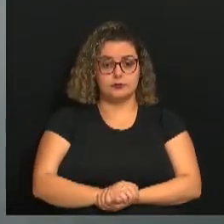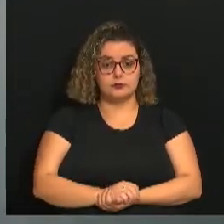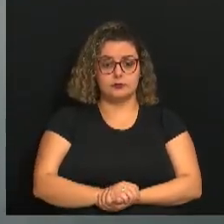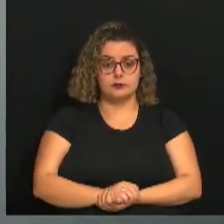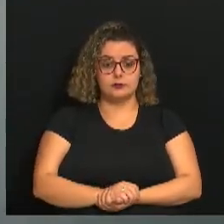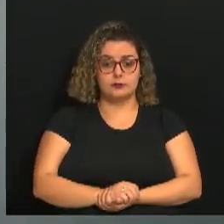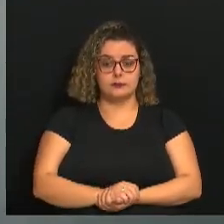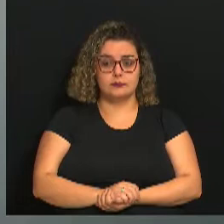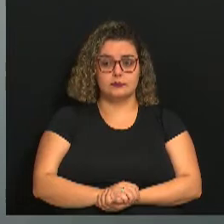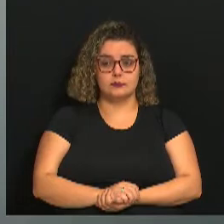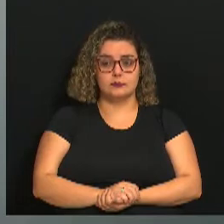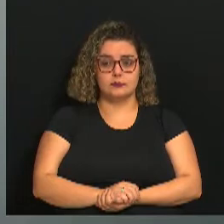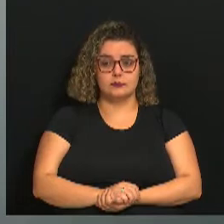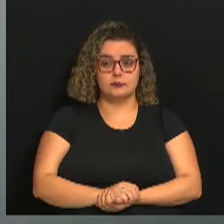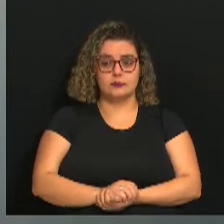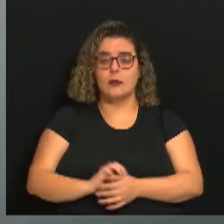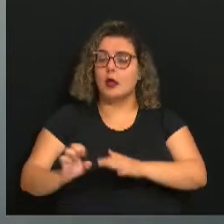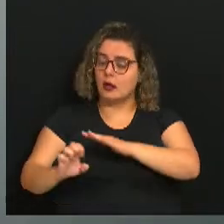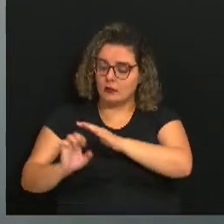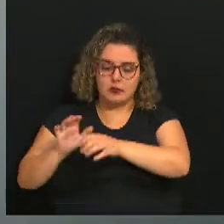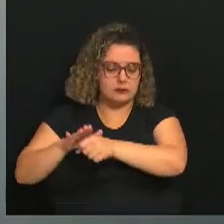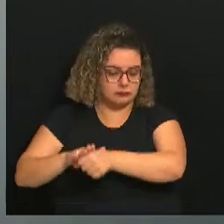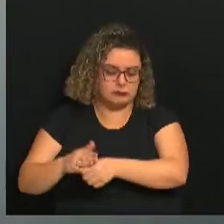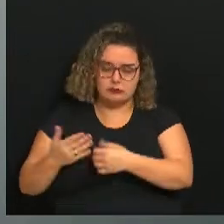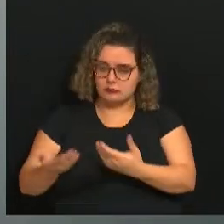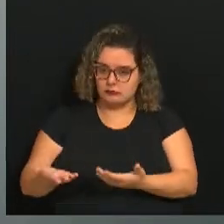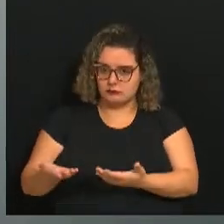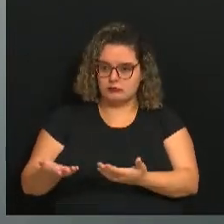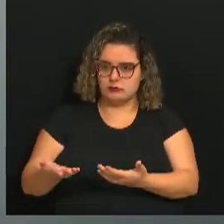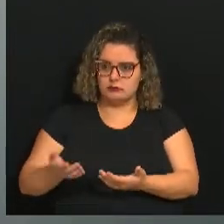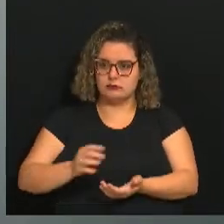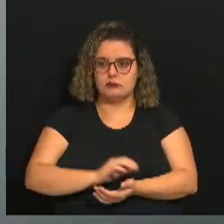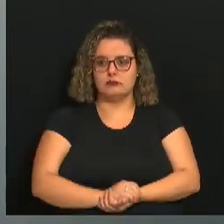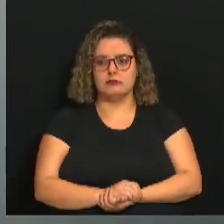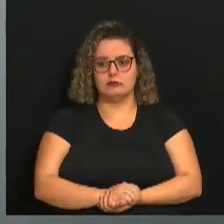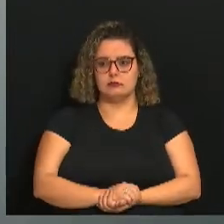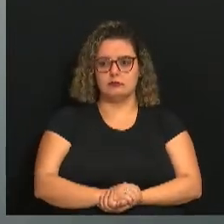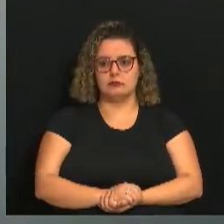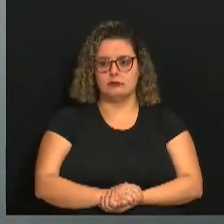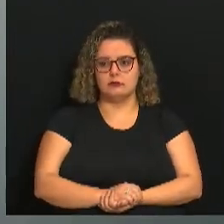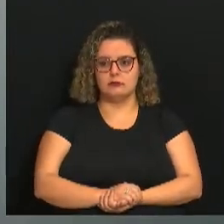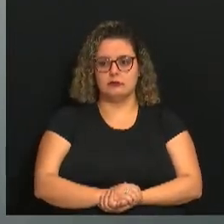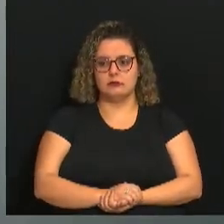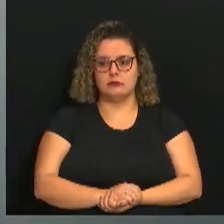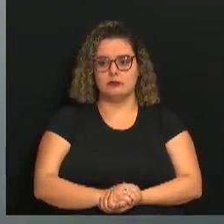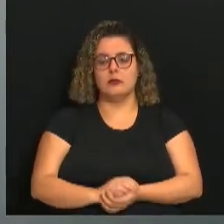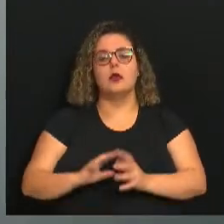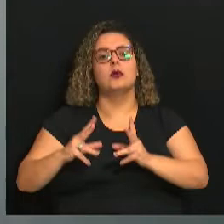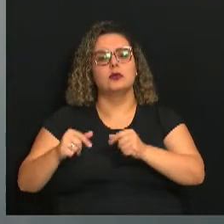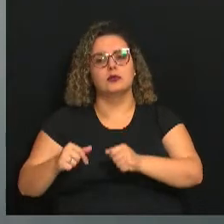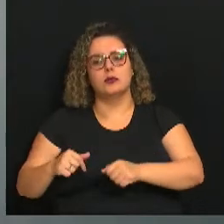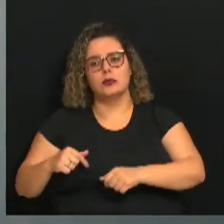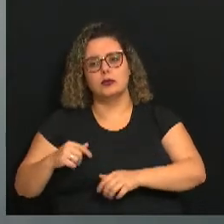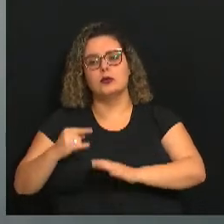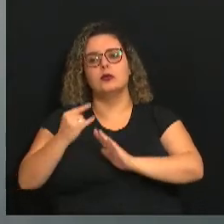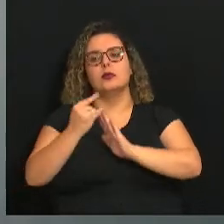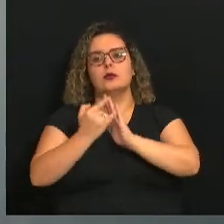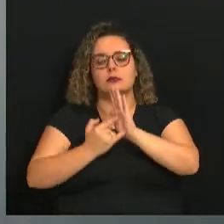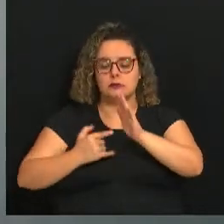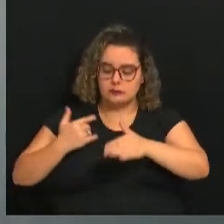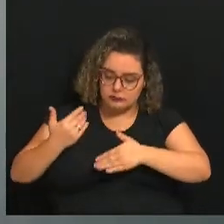vai ser punida de alguma maneira. Após os trâmites todo, o andamento todo, ela também